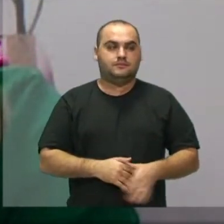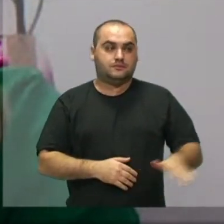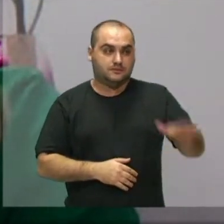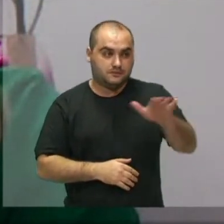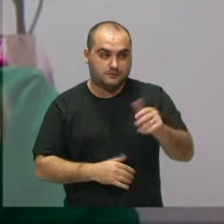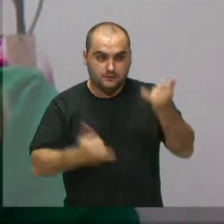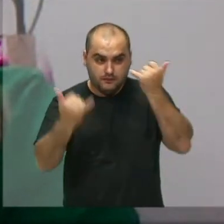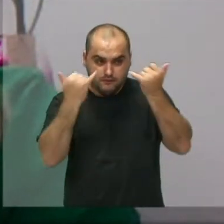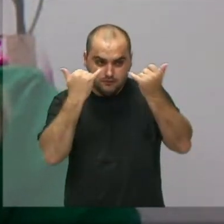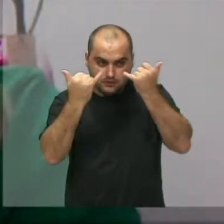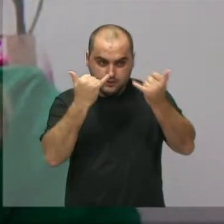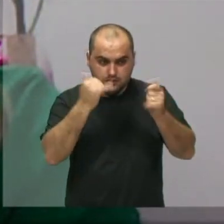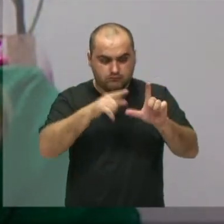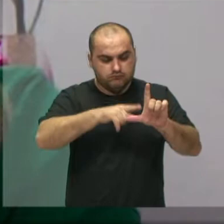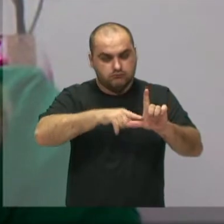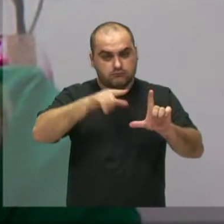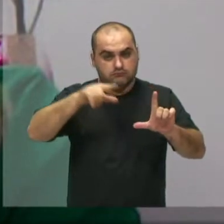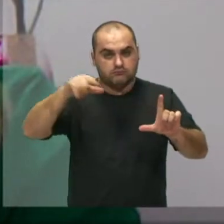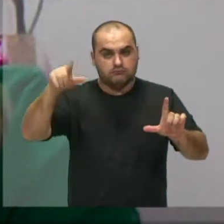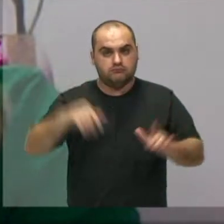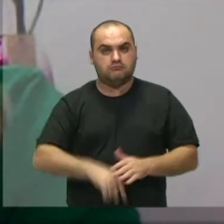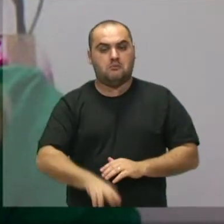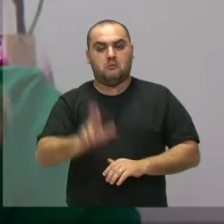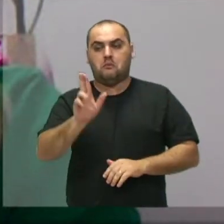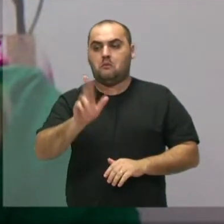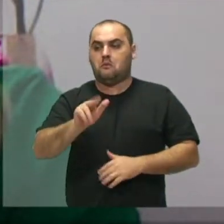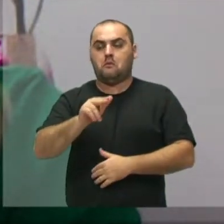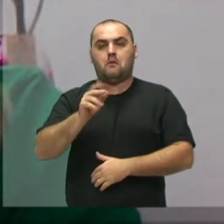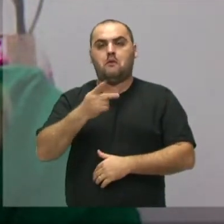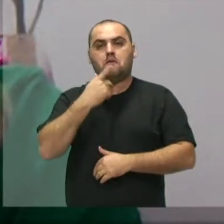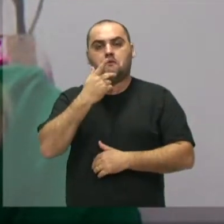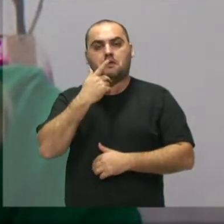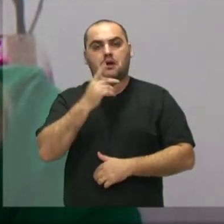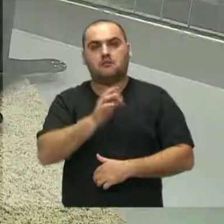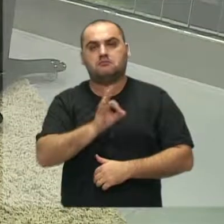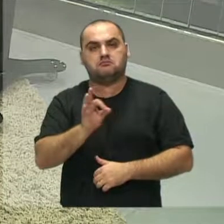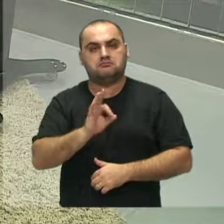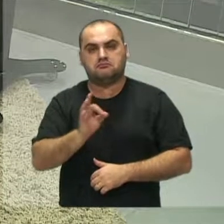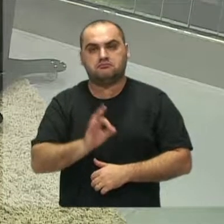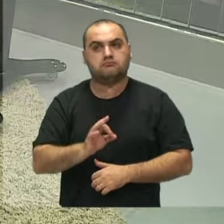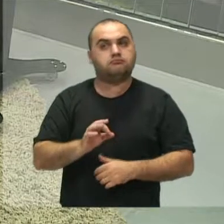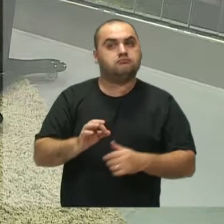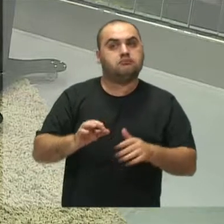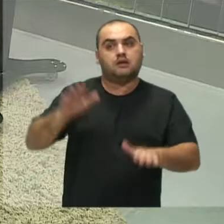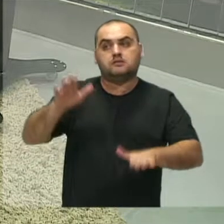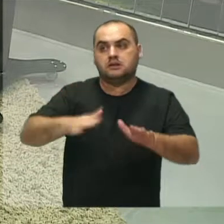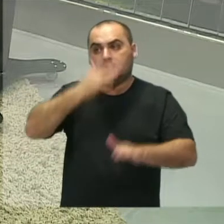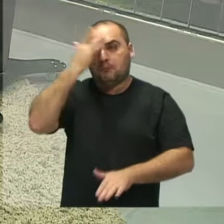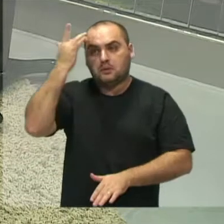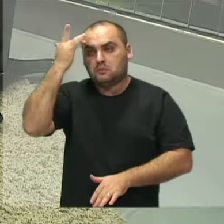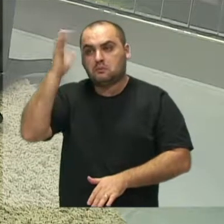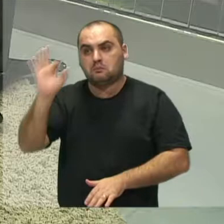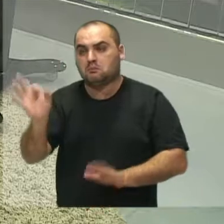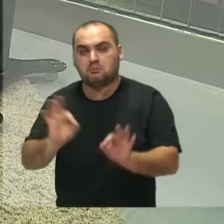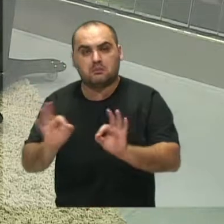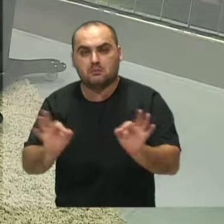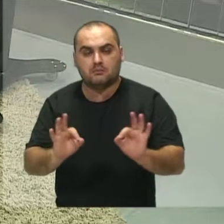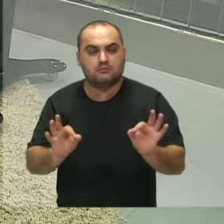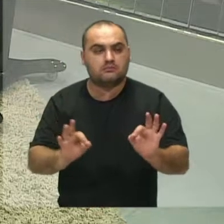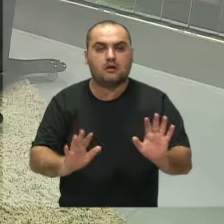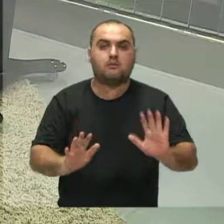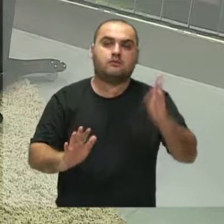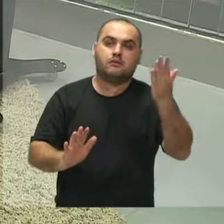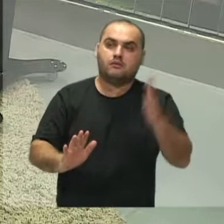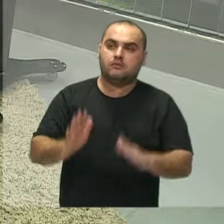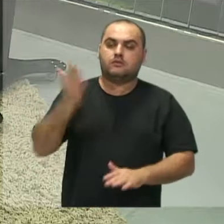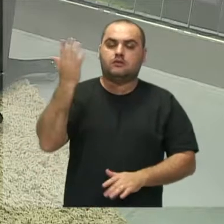algumas situações que nem são faladas com tanta frequência, né? Talvez algumas pessoas nem saibam que isso acontece com tanta